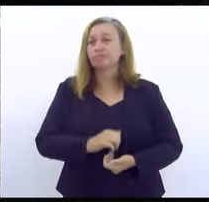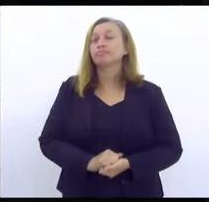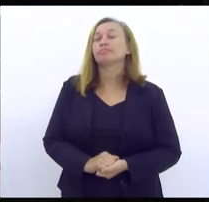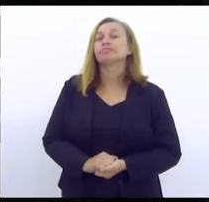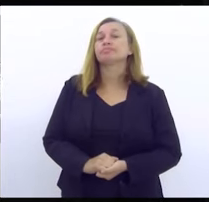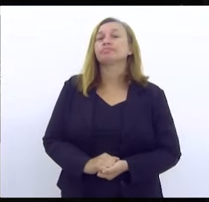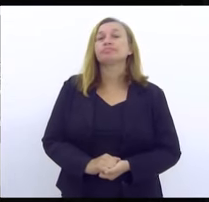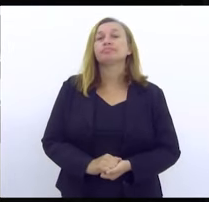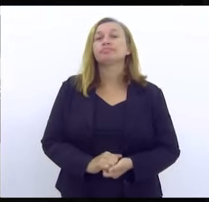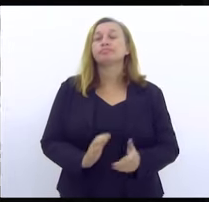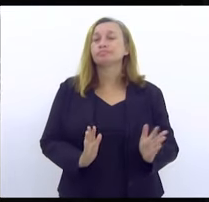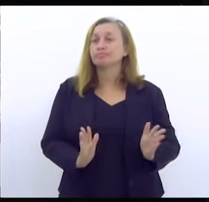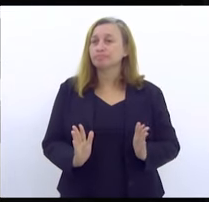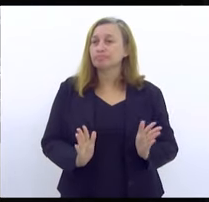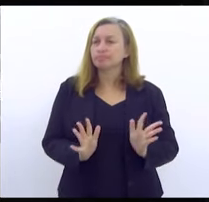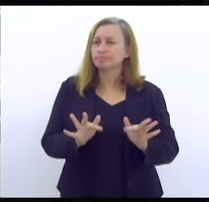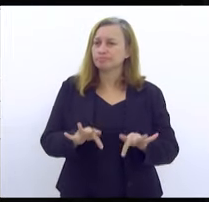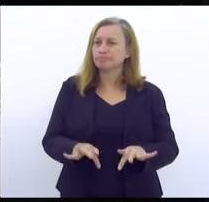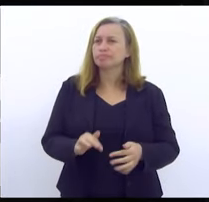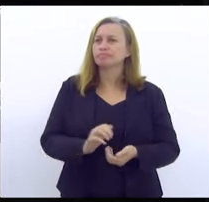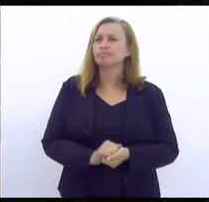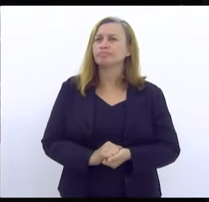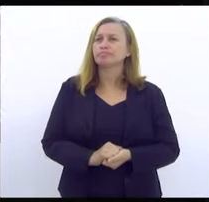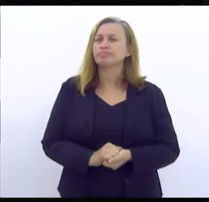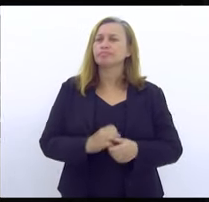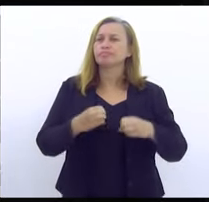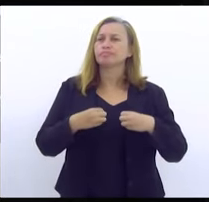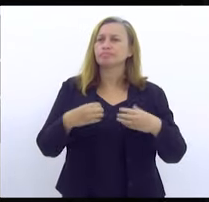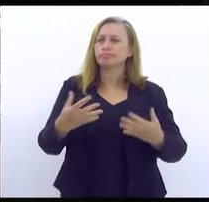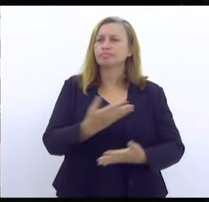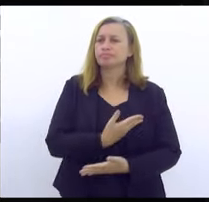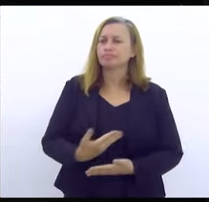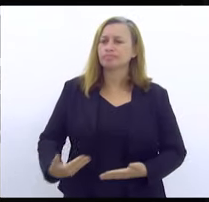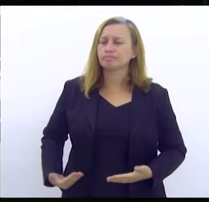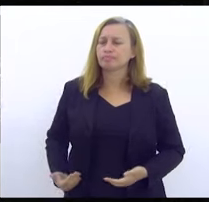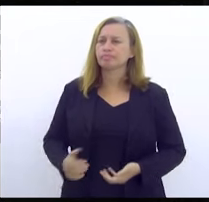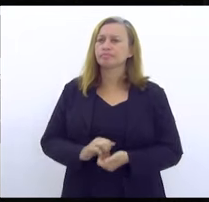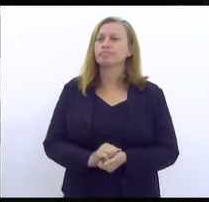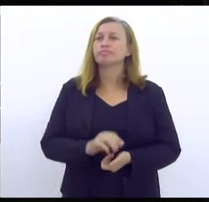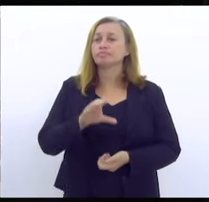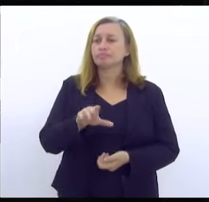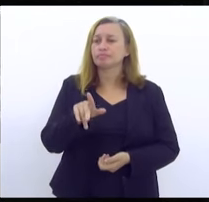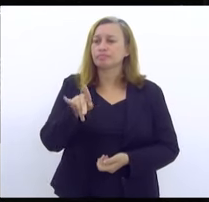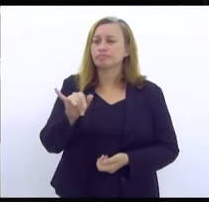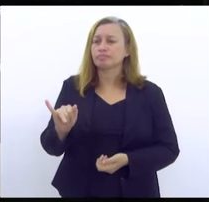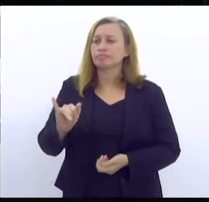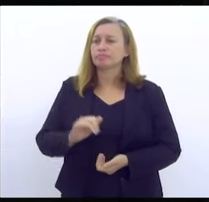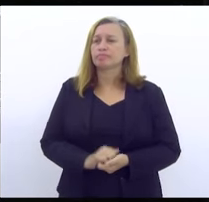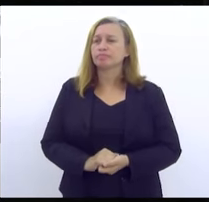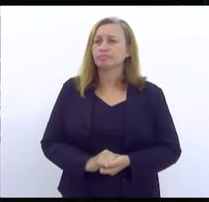neste expediente final, é o da audiência pública hoje realizada pela CPI